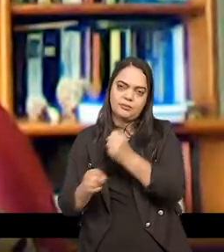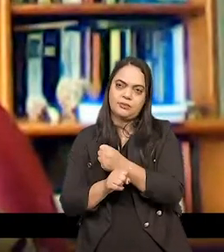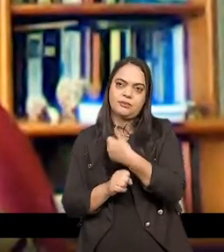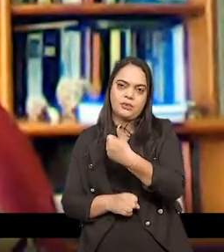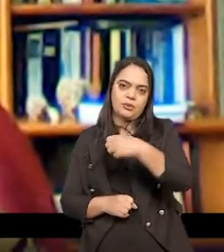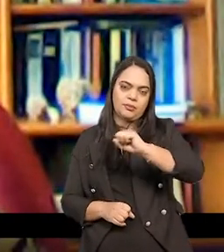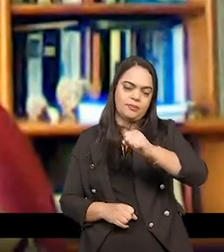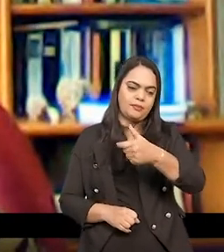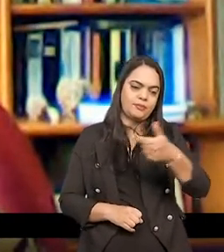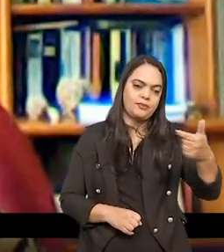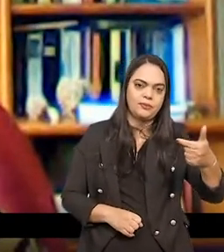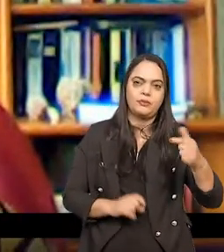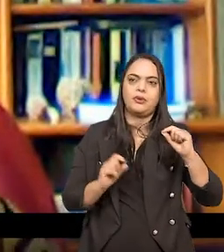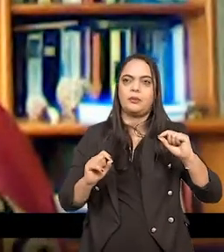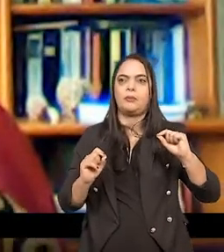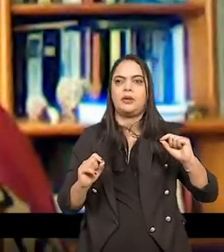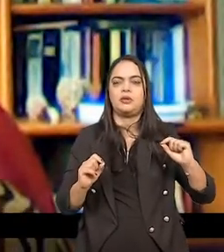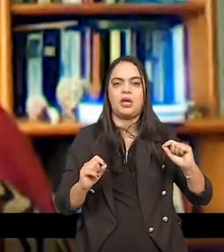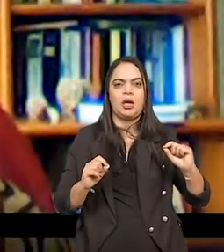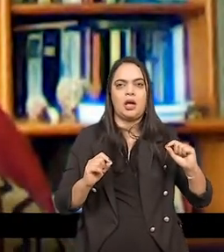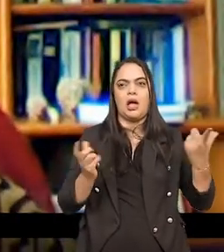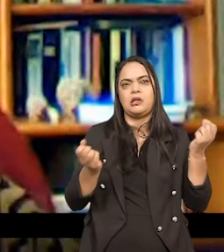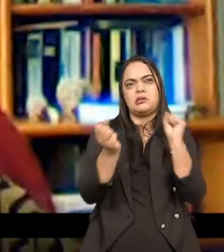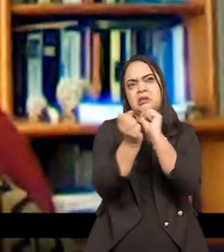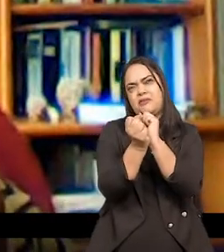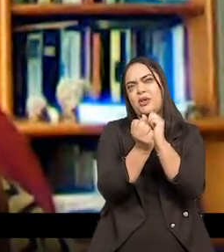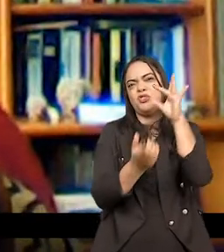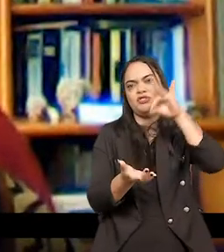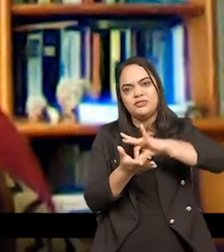oficialmente a escravidão acaba só em